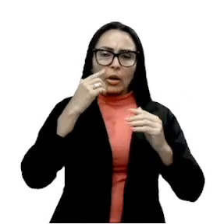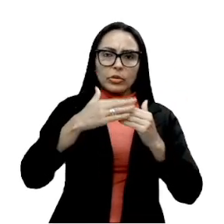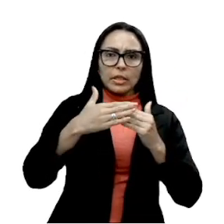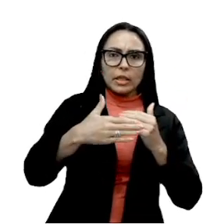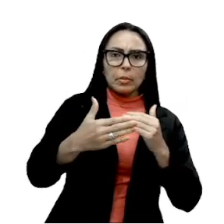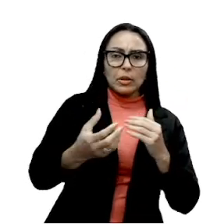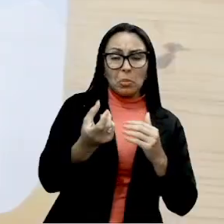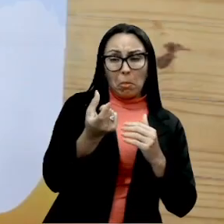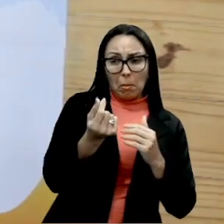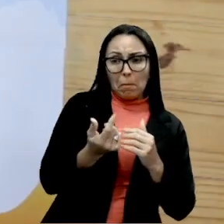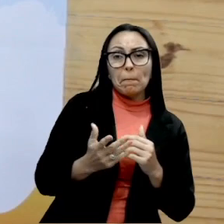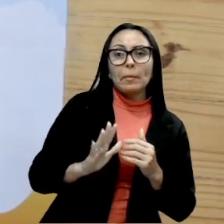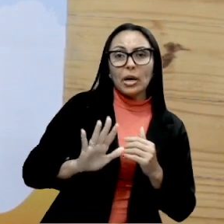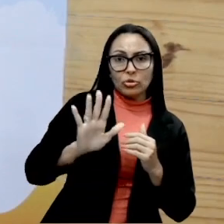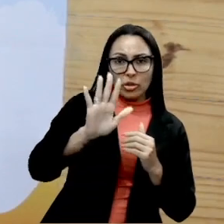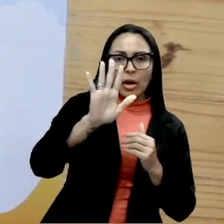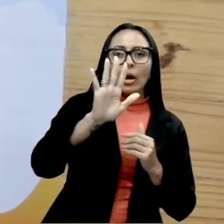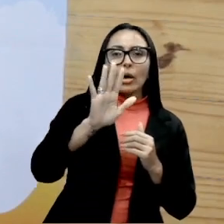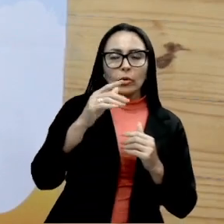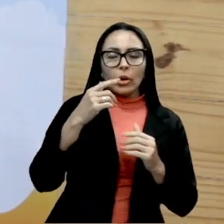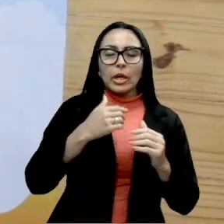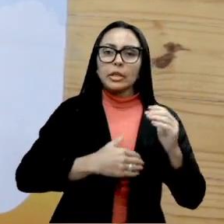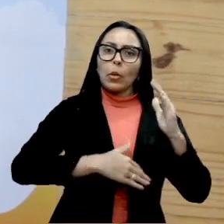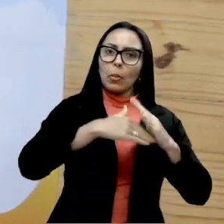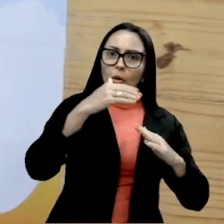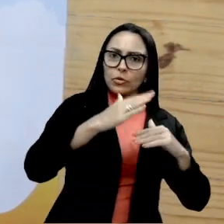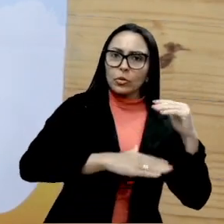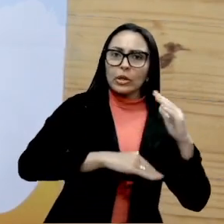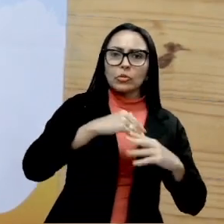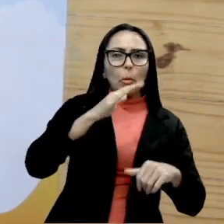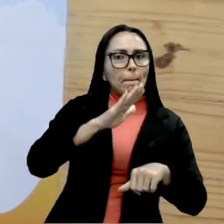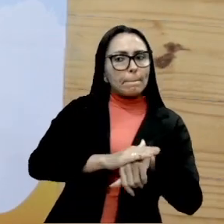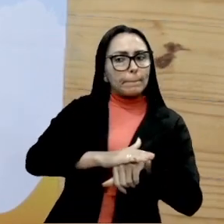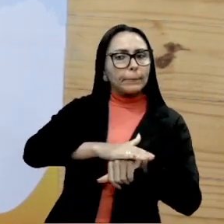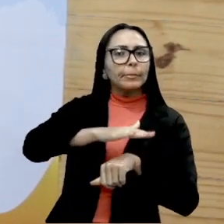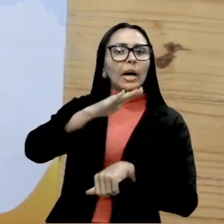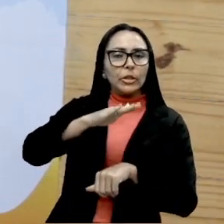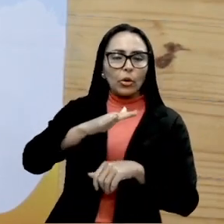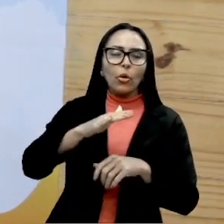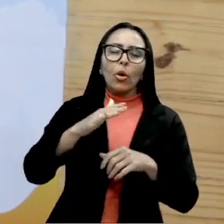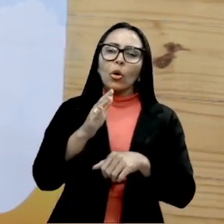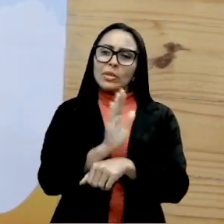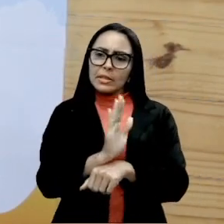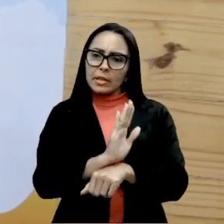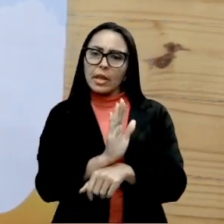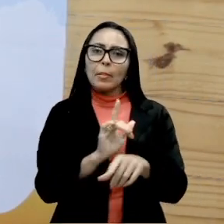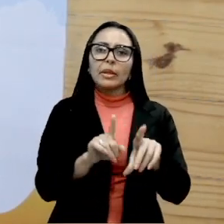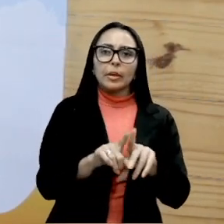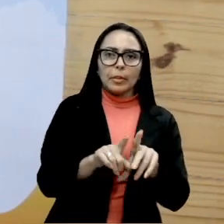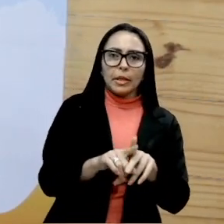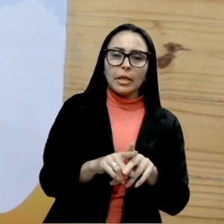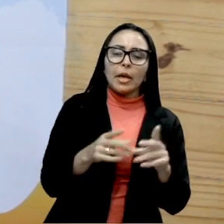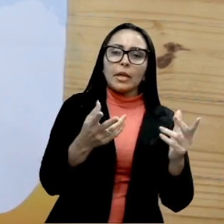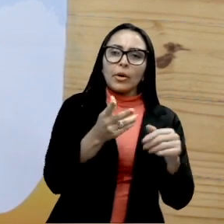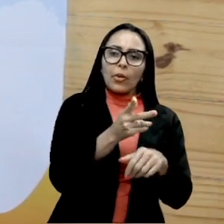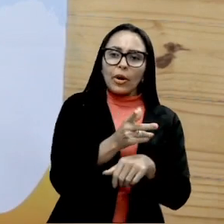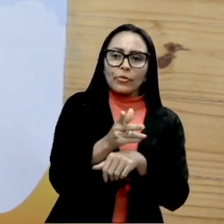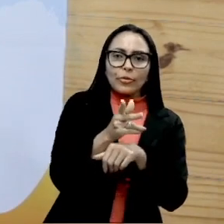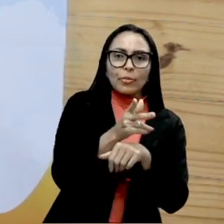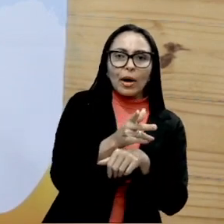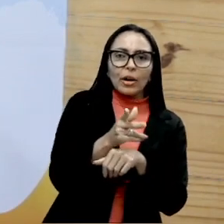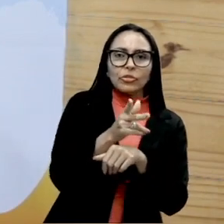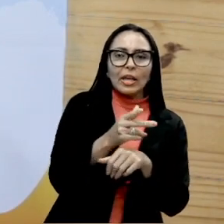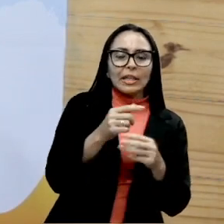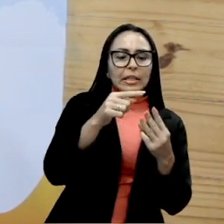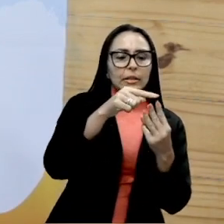caro, um nível de profissionalismo muito maior na TV ou no cinema, então a filmagem ela vai ter